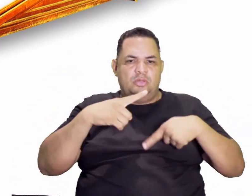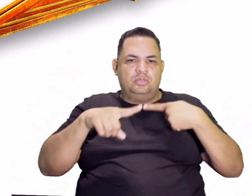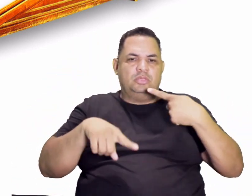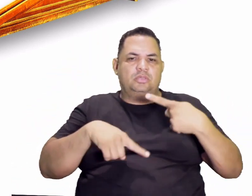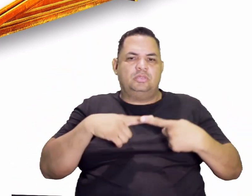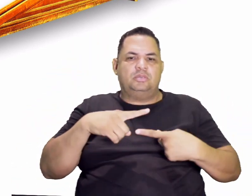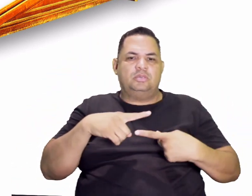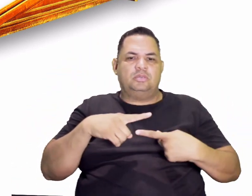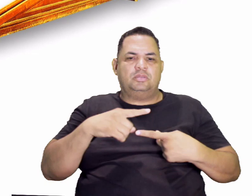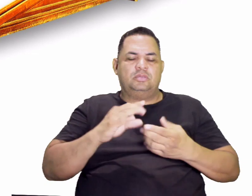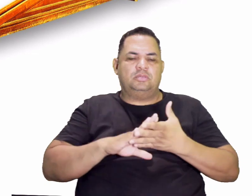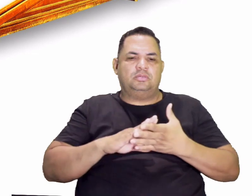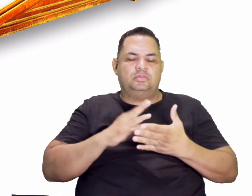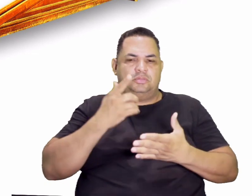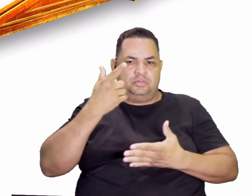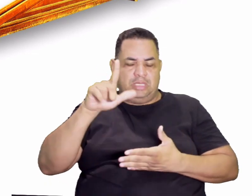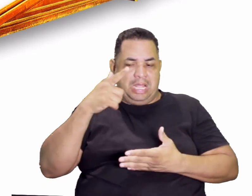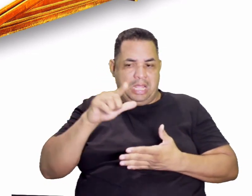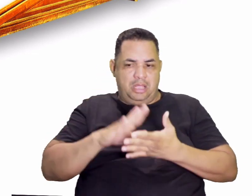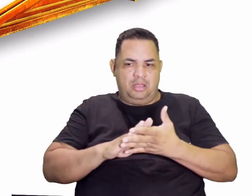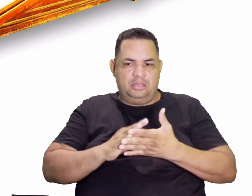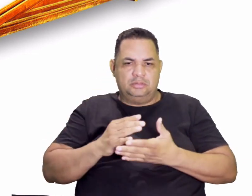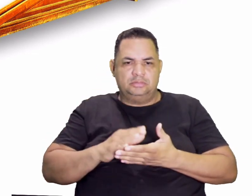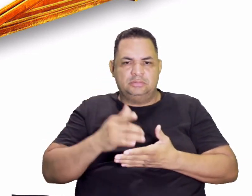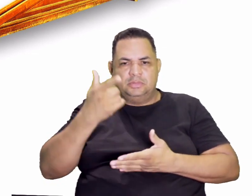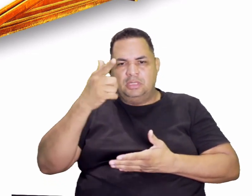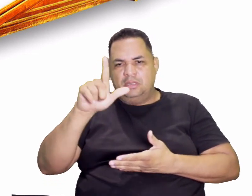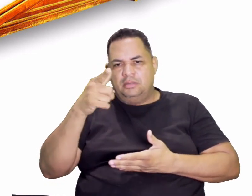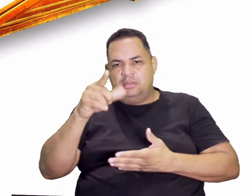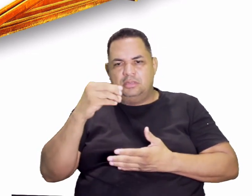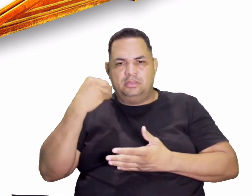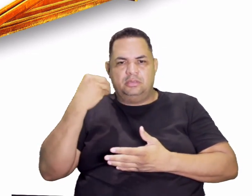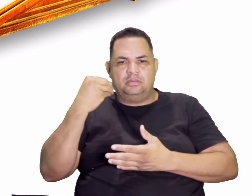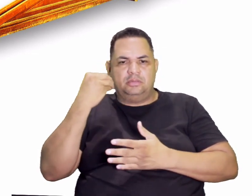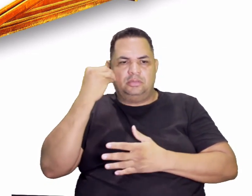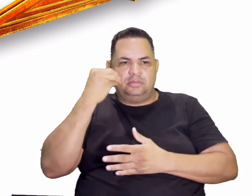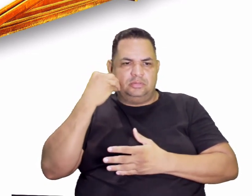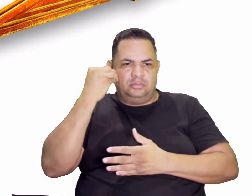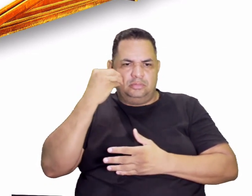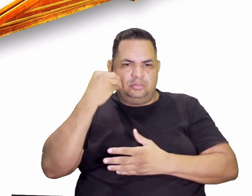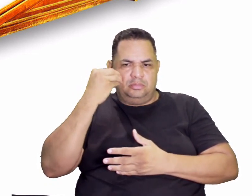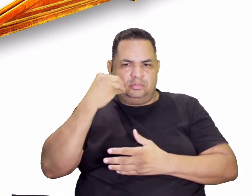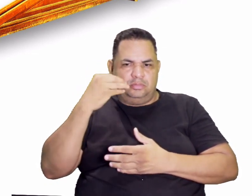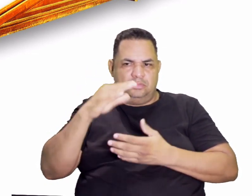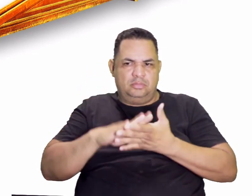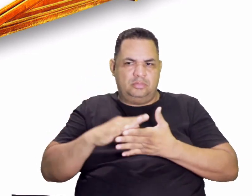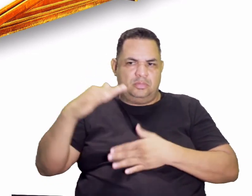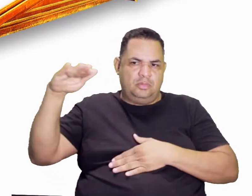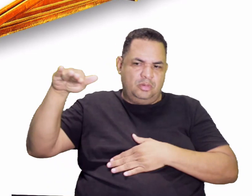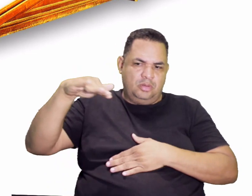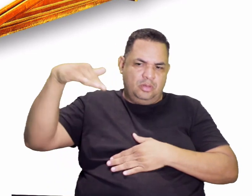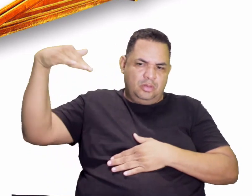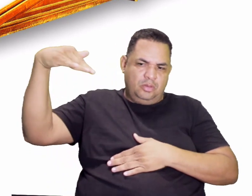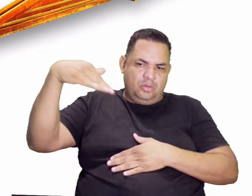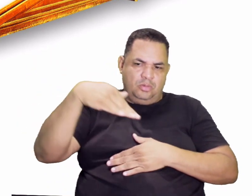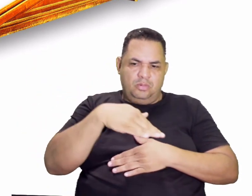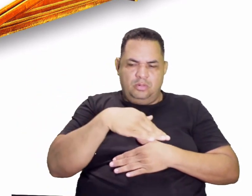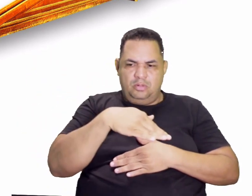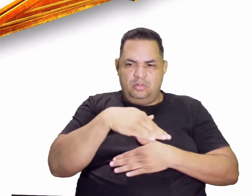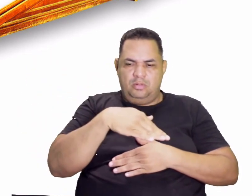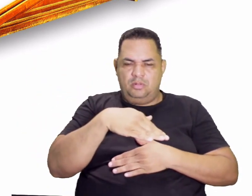repetidas experiências com uma esfera percorrendo um plano inclinado. Então, está aqui. Esse é um exemplo. Lá no segundo